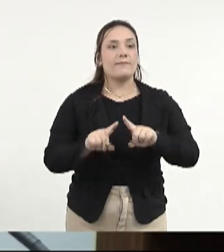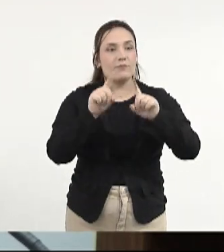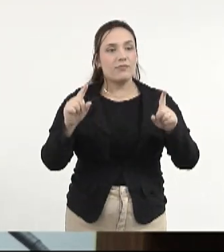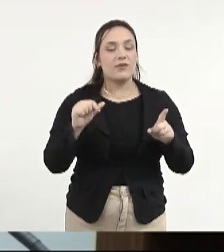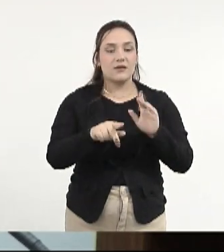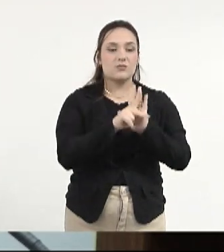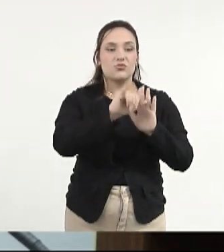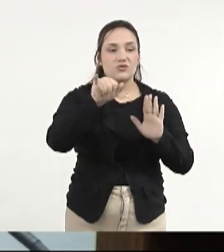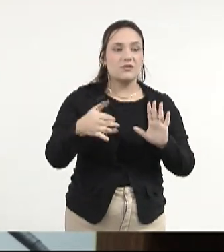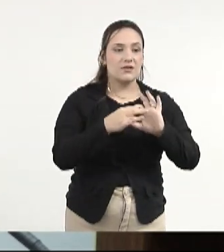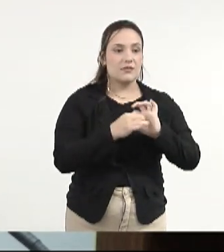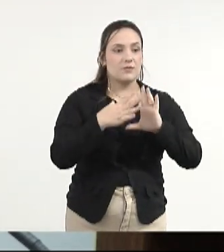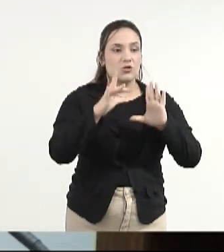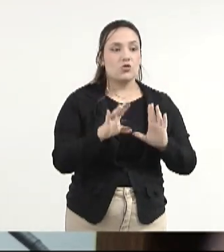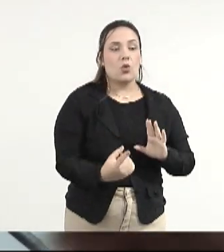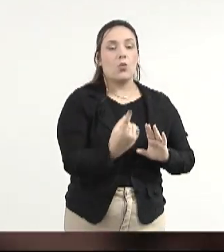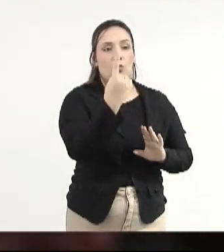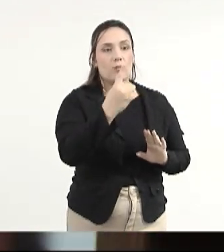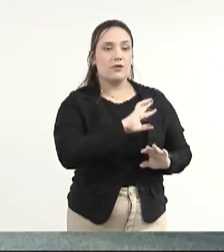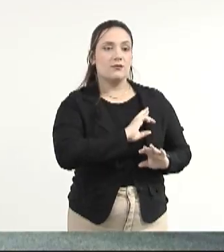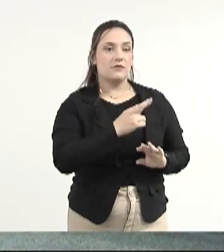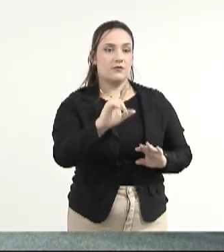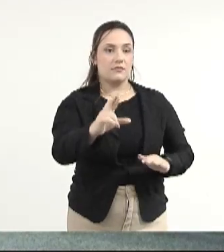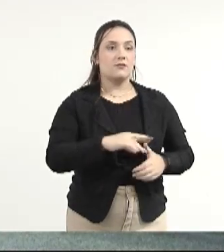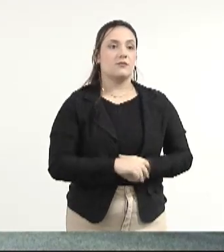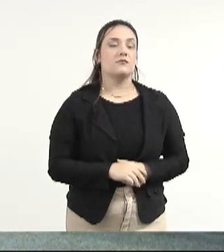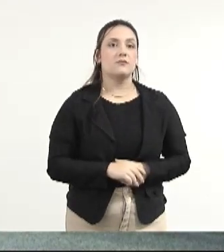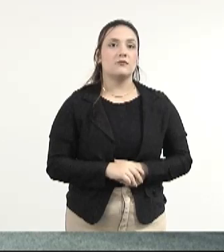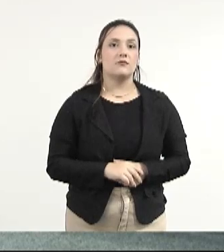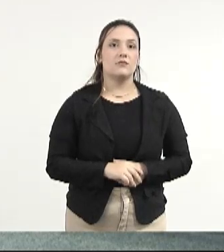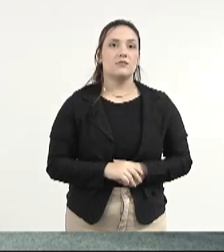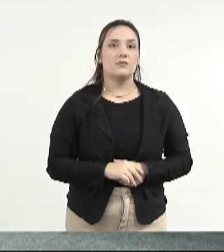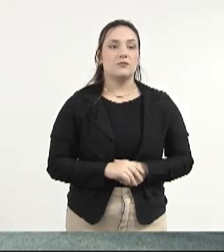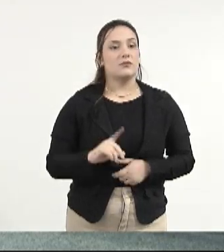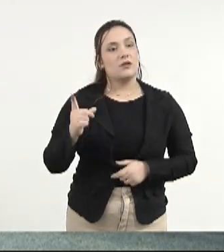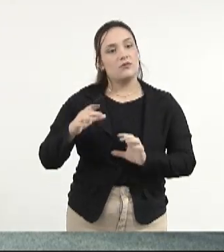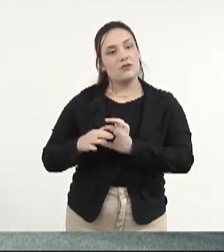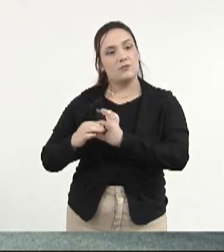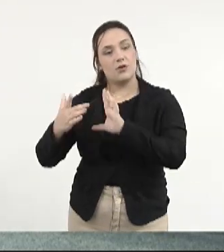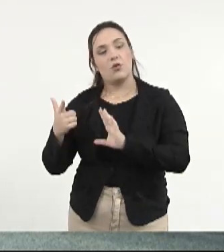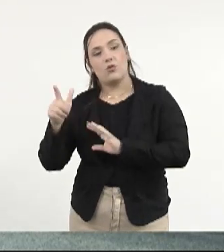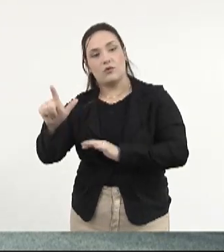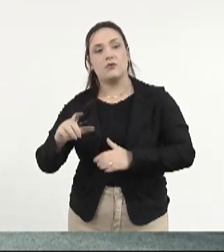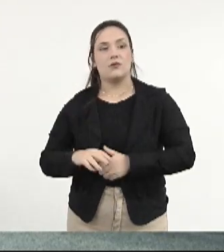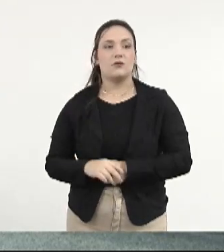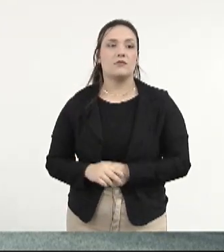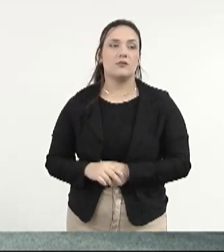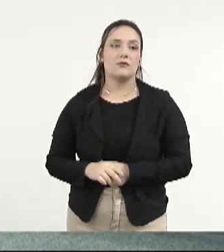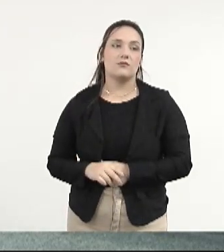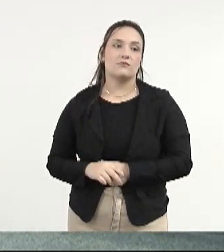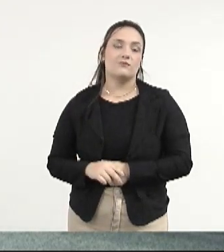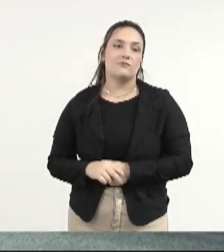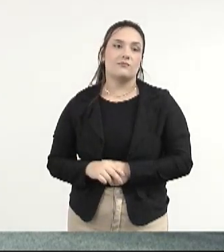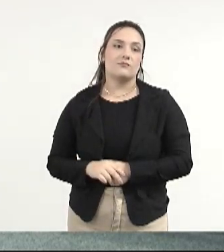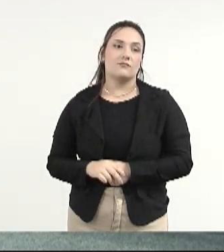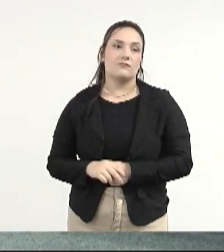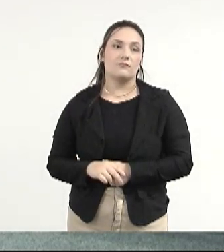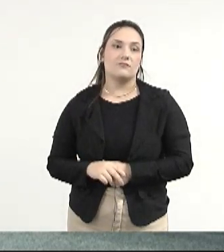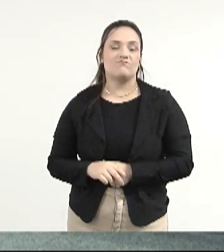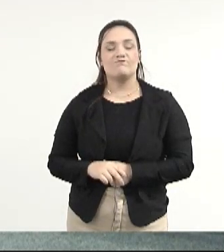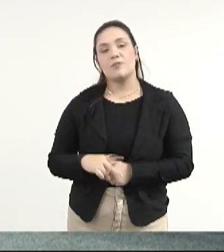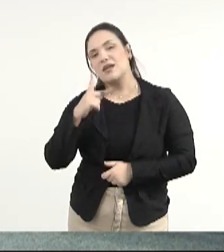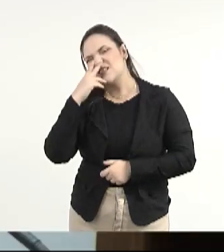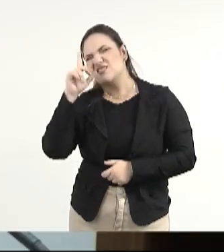ele autoriza apenas o símbolo de uma única religião e não autoriza os demais, então ele acaba também